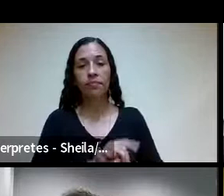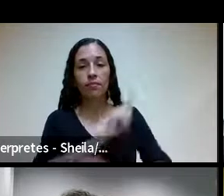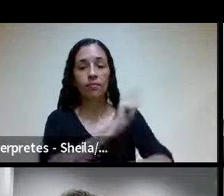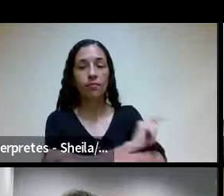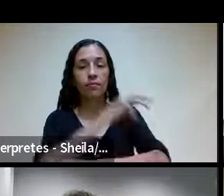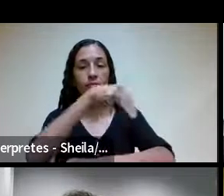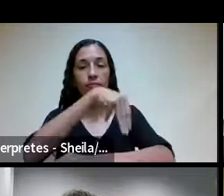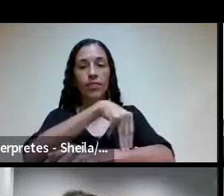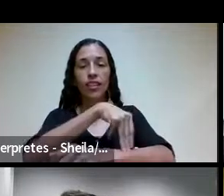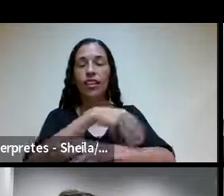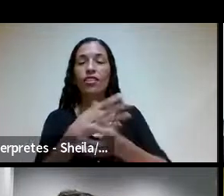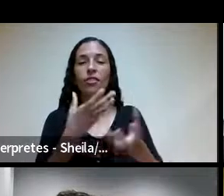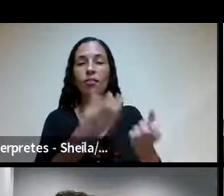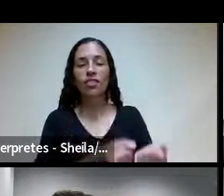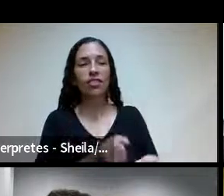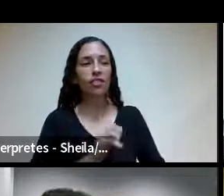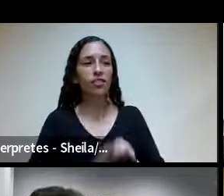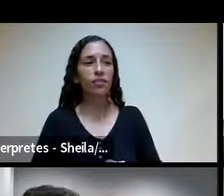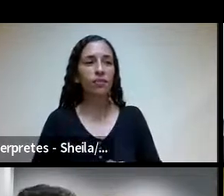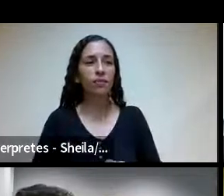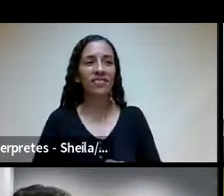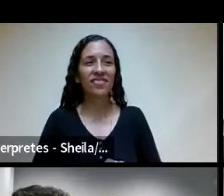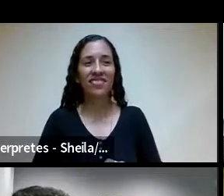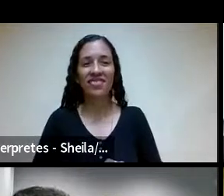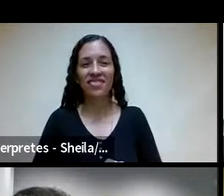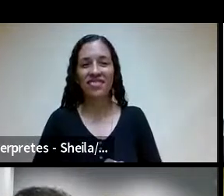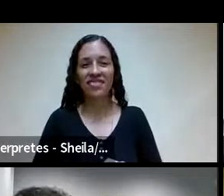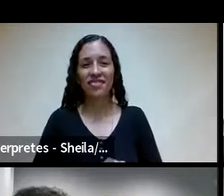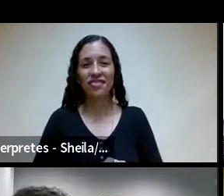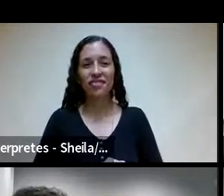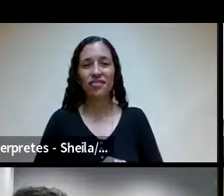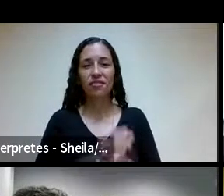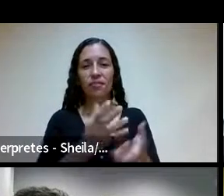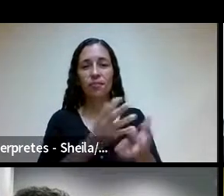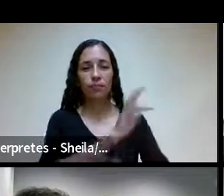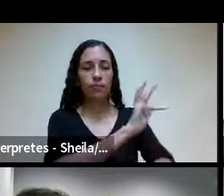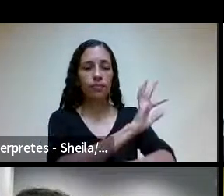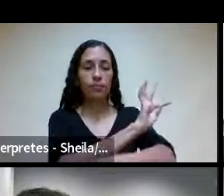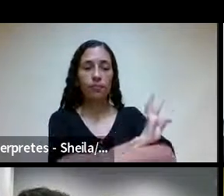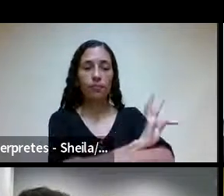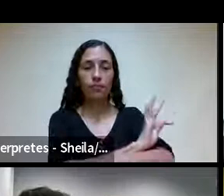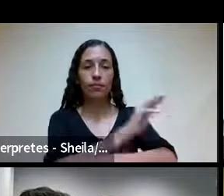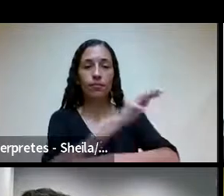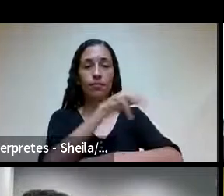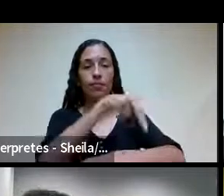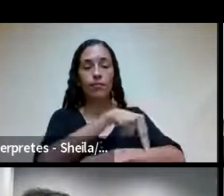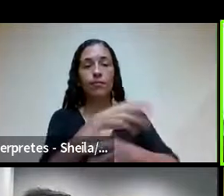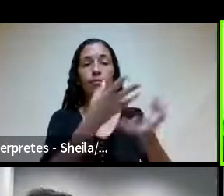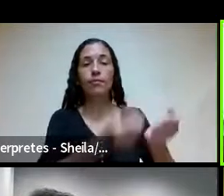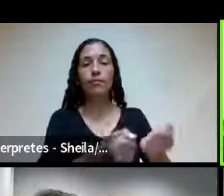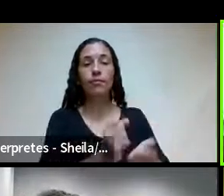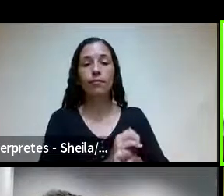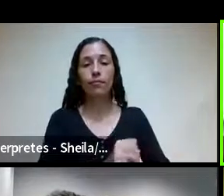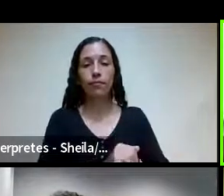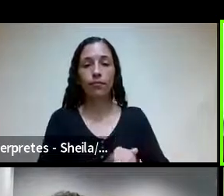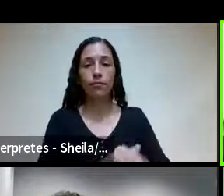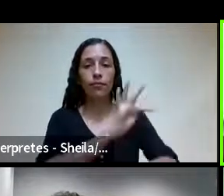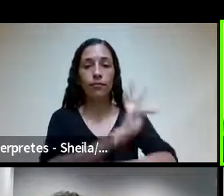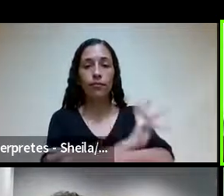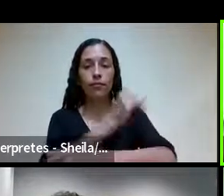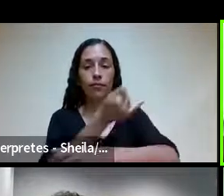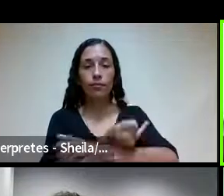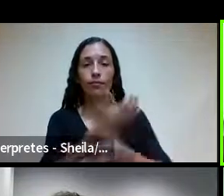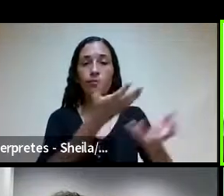Aprovo, senhor presidente. Doutora Tiziana. Aprovo, senhor presidente. Doutor Fernando Jales. Aprovo, senhor presidente.